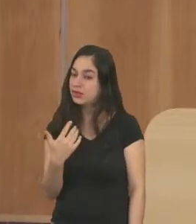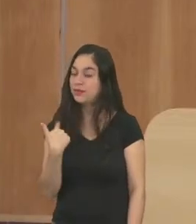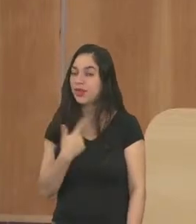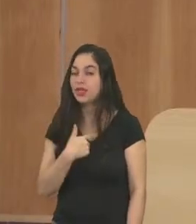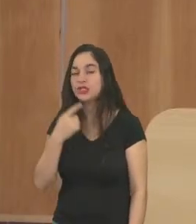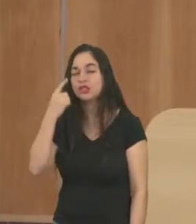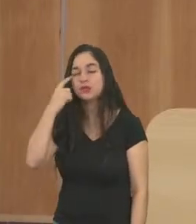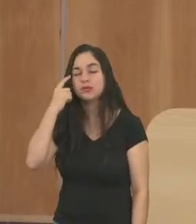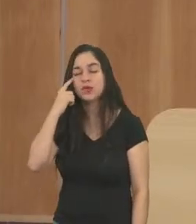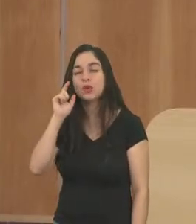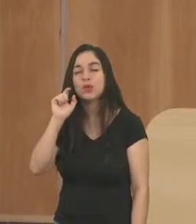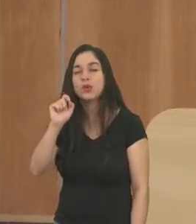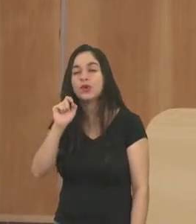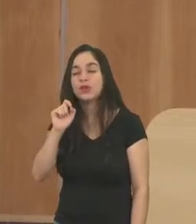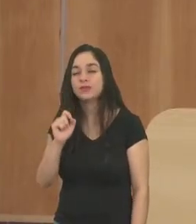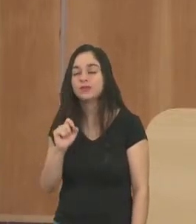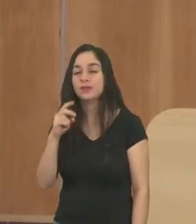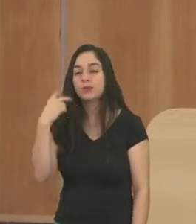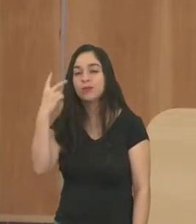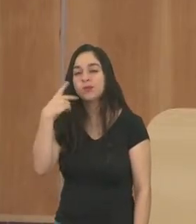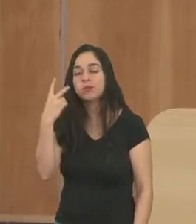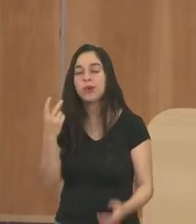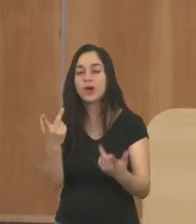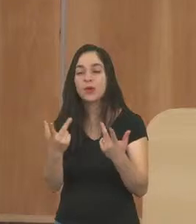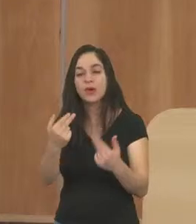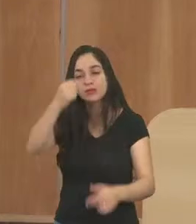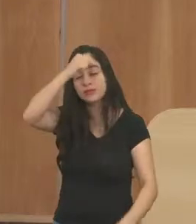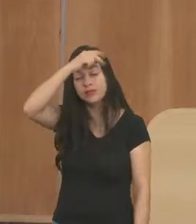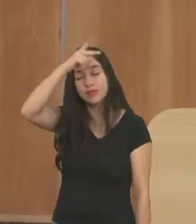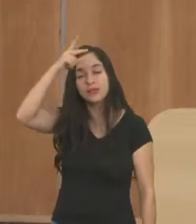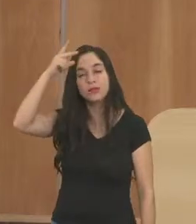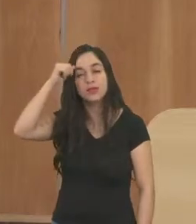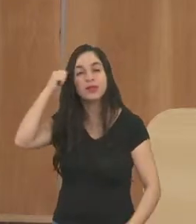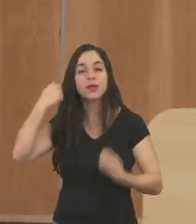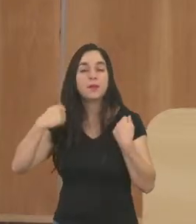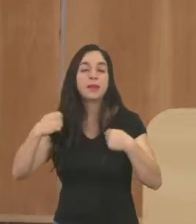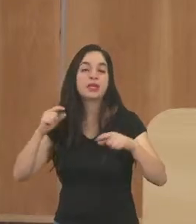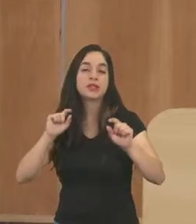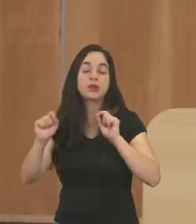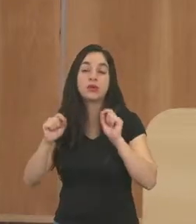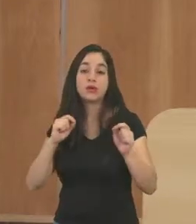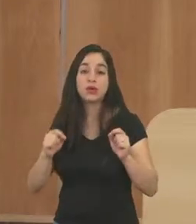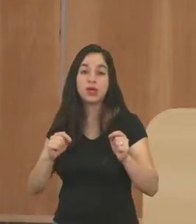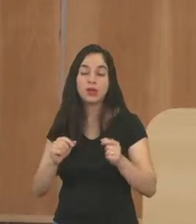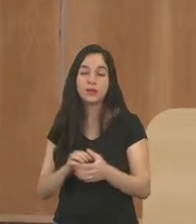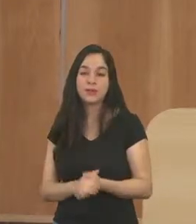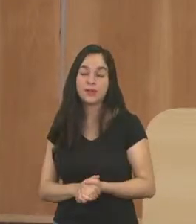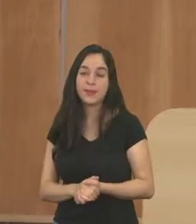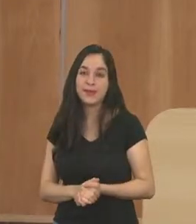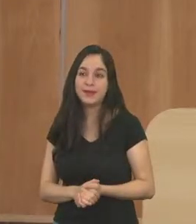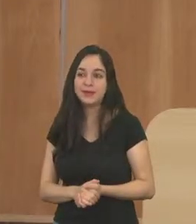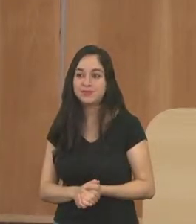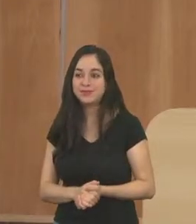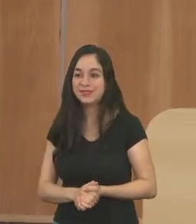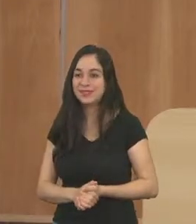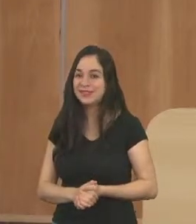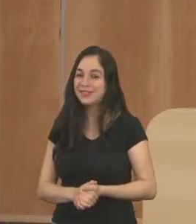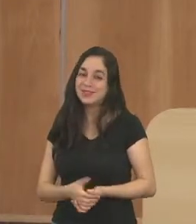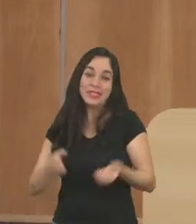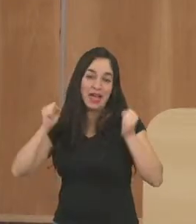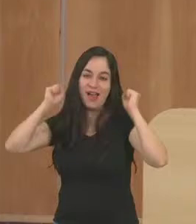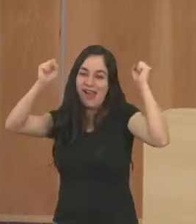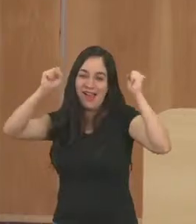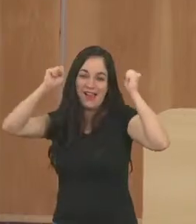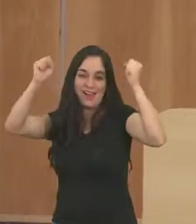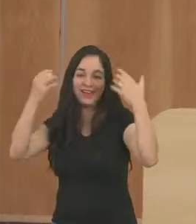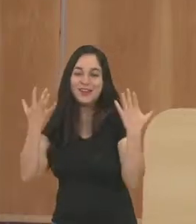vocês, vereadores, assim como o prefeito, vocês devem fazer escândalo, porque a principal empresa de